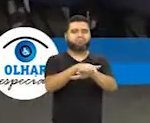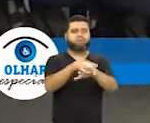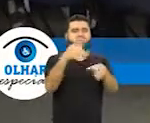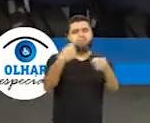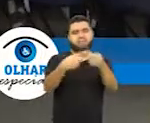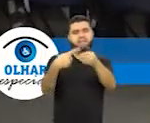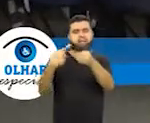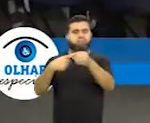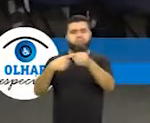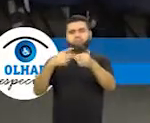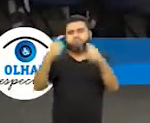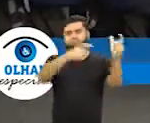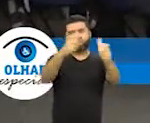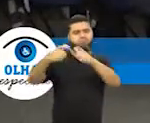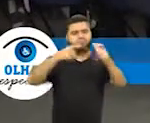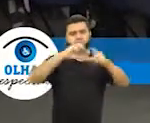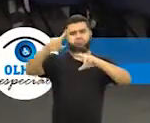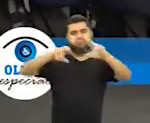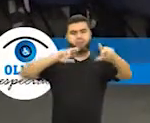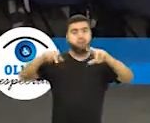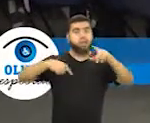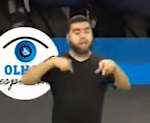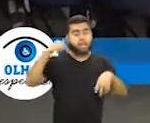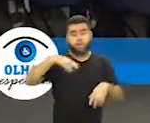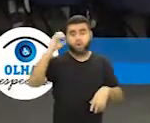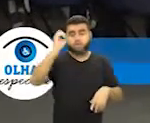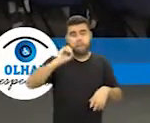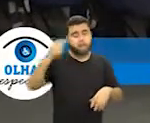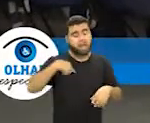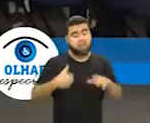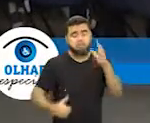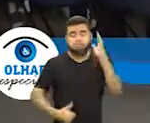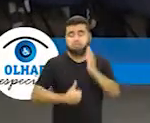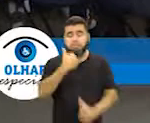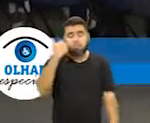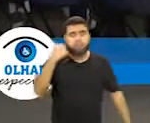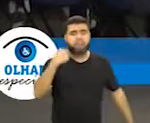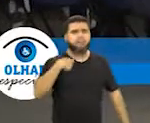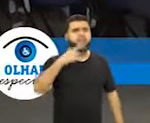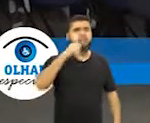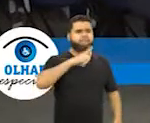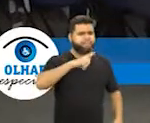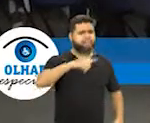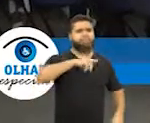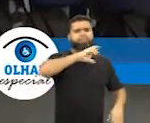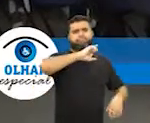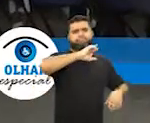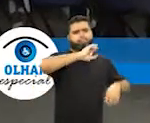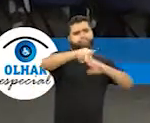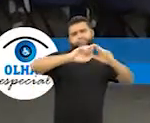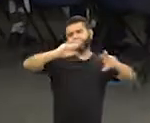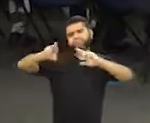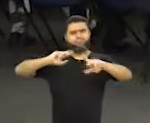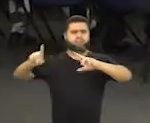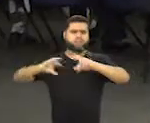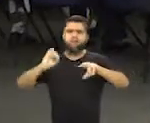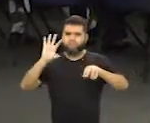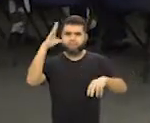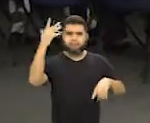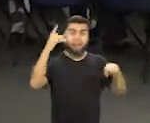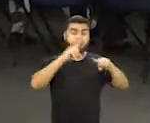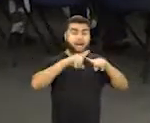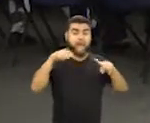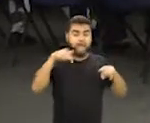olhares. Então, para mim, é a primeira vez que eu vejo isso em Osasco. A gente tem muitos eventos na cidade, muitos em áreas